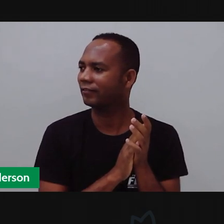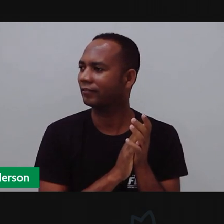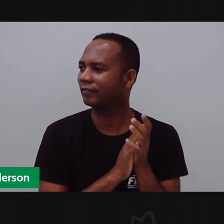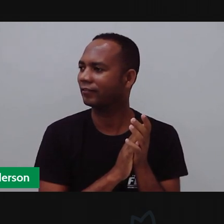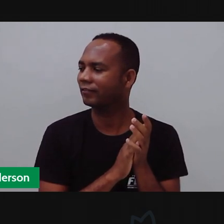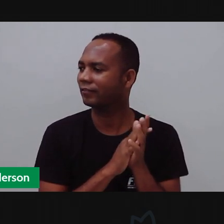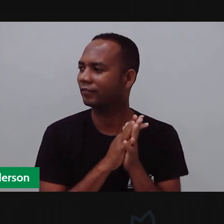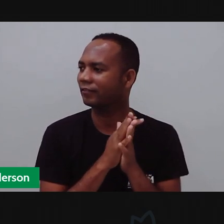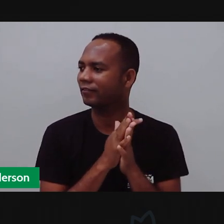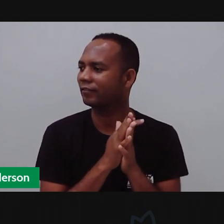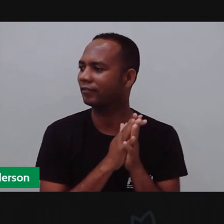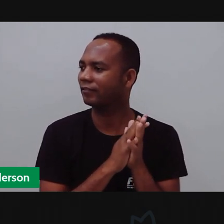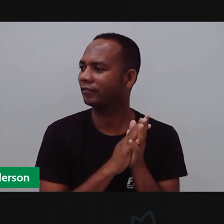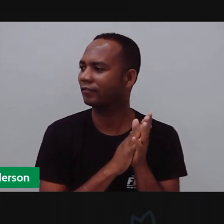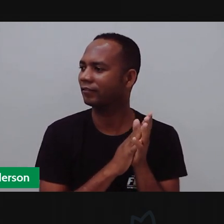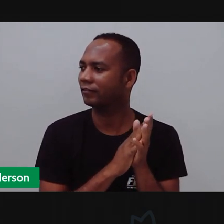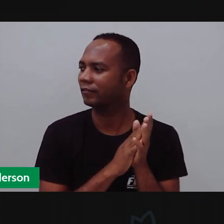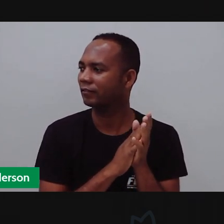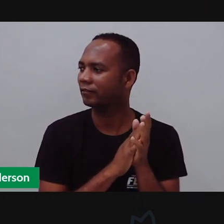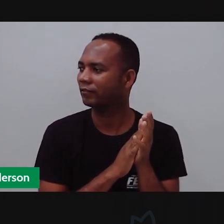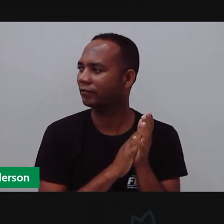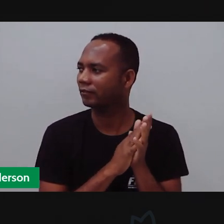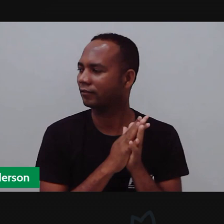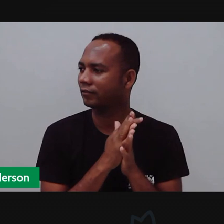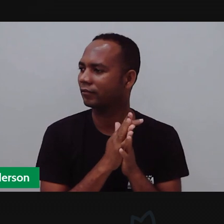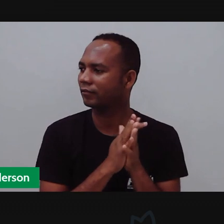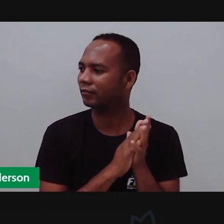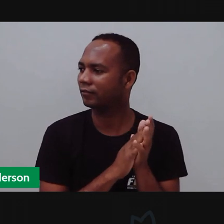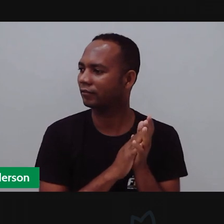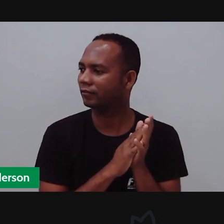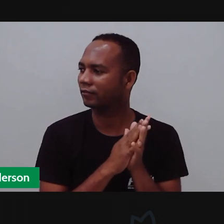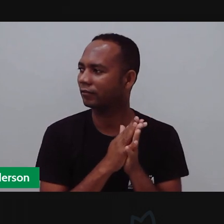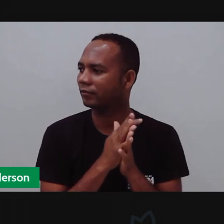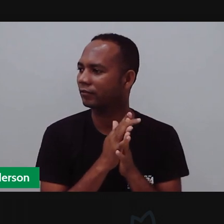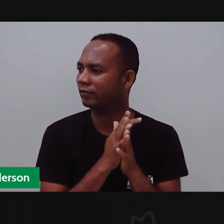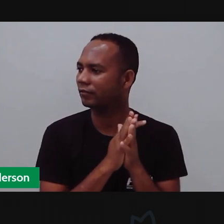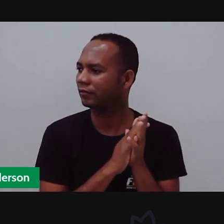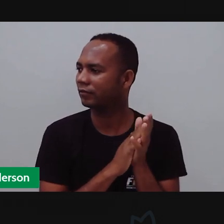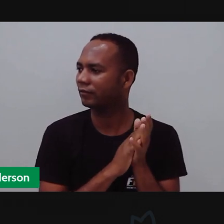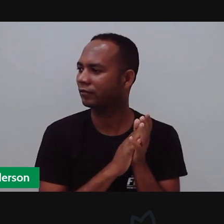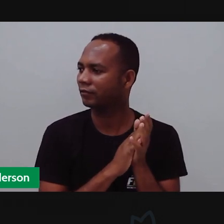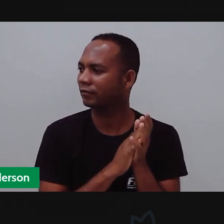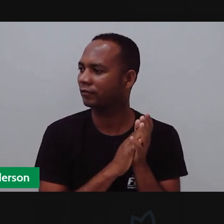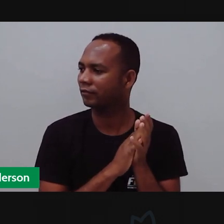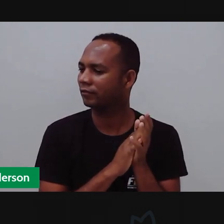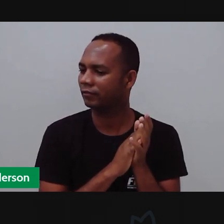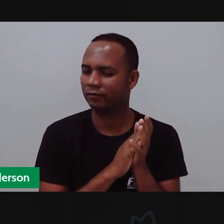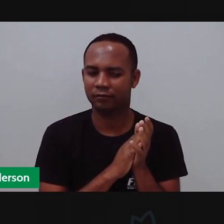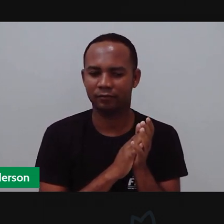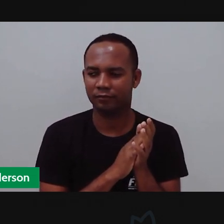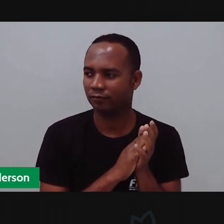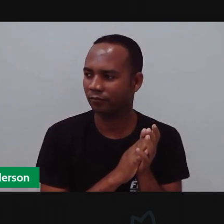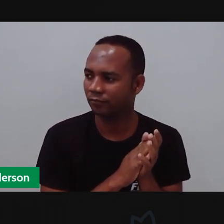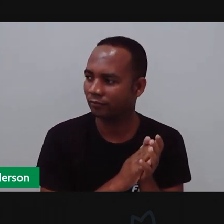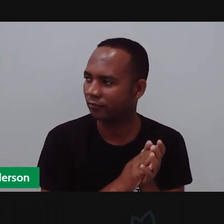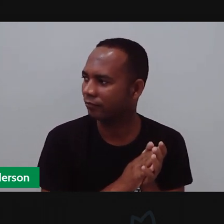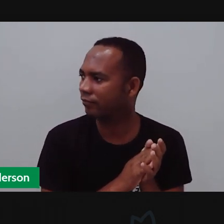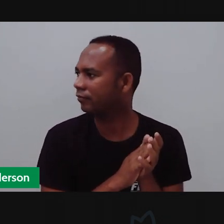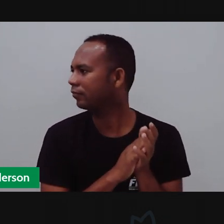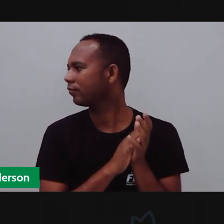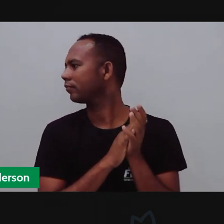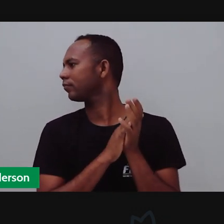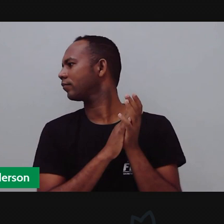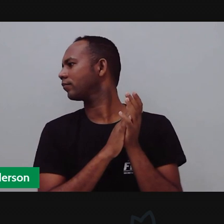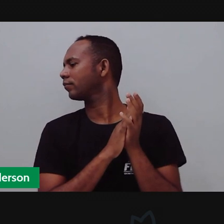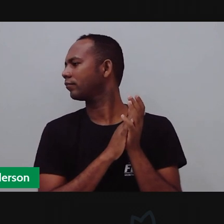Tem que sentir o cheiro. Aliás, não, que você tava muito de álcool. Vamos dar um tempinho. Me dá alguma coisa para enxugar. Aqui.